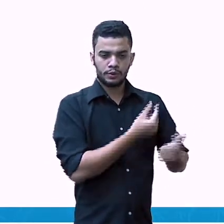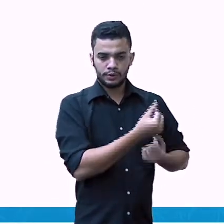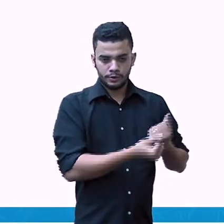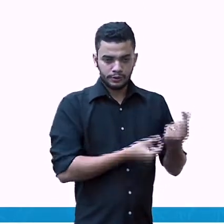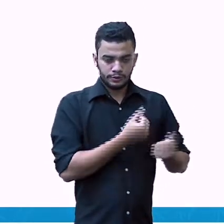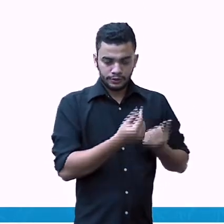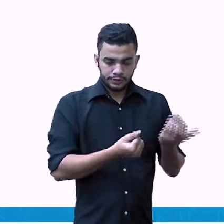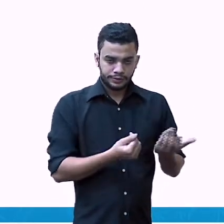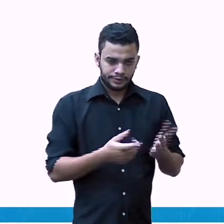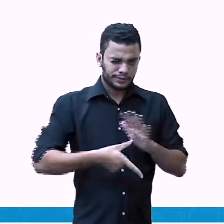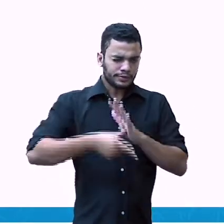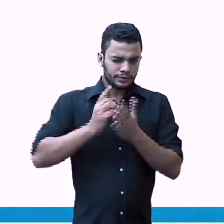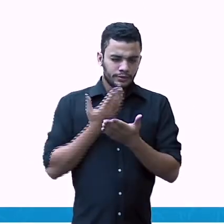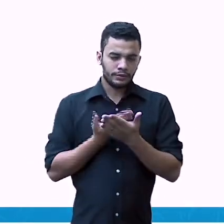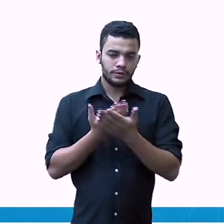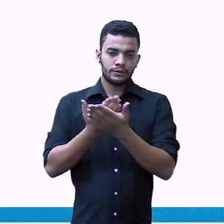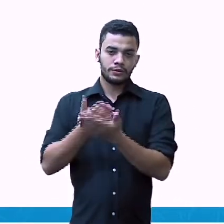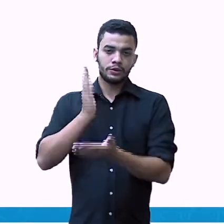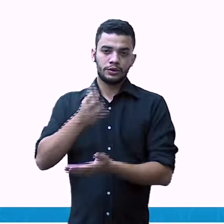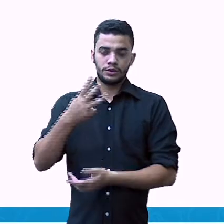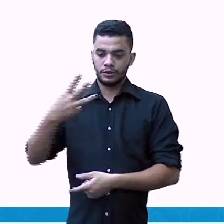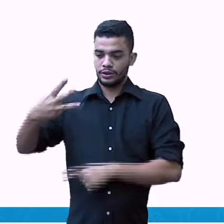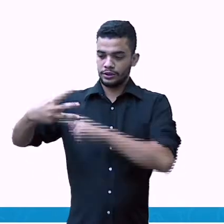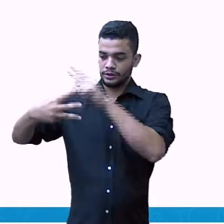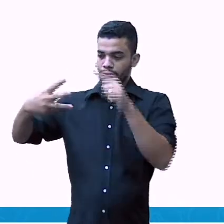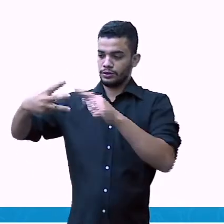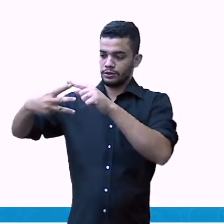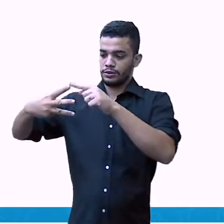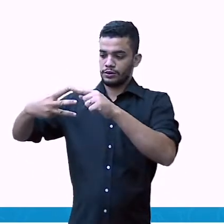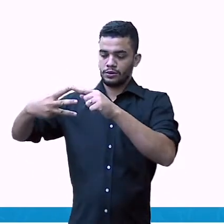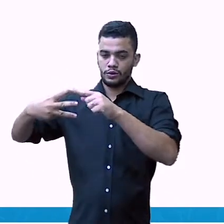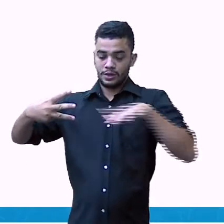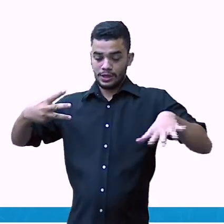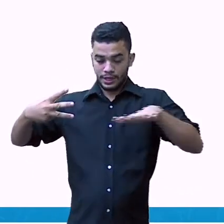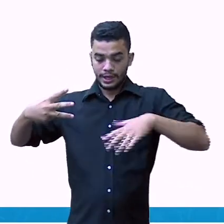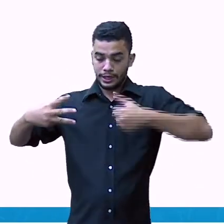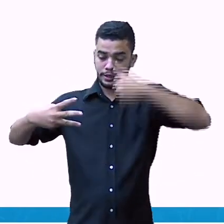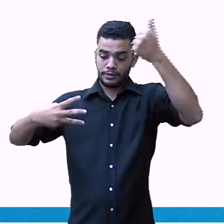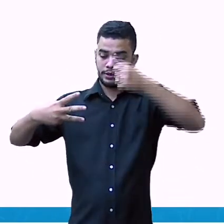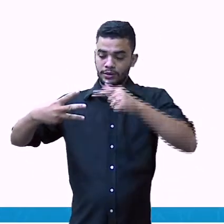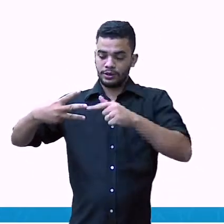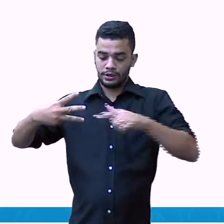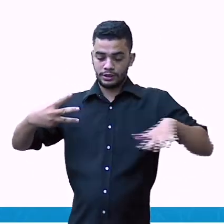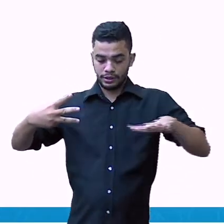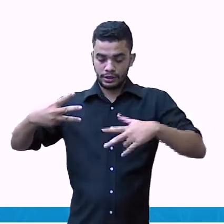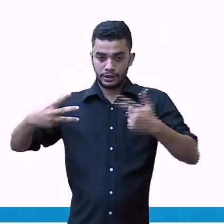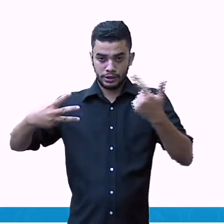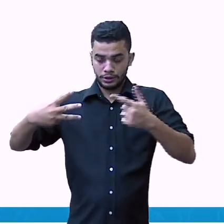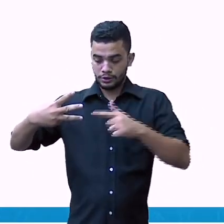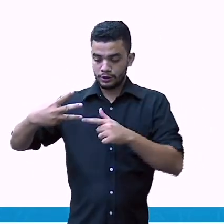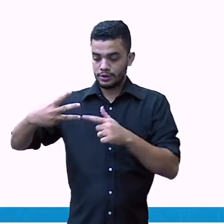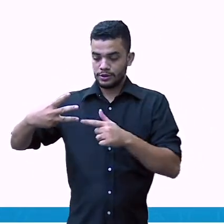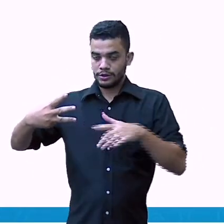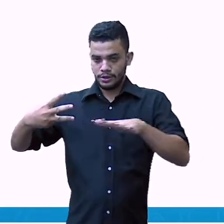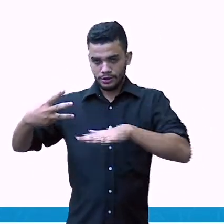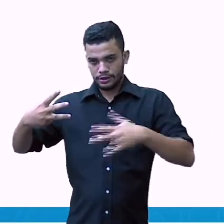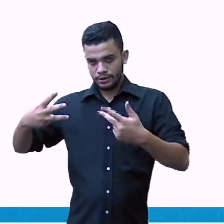terciário. E dentro deles nós encontramos e estudamos separadamente sobre agricultura,